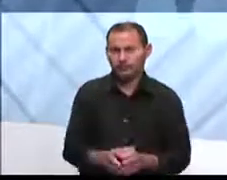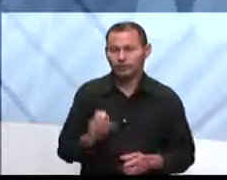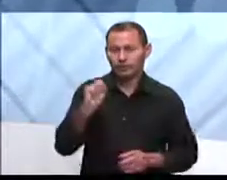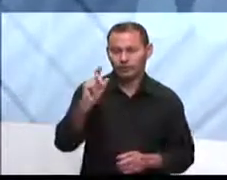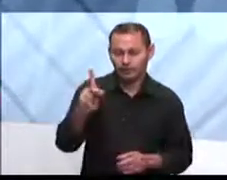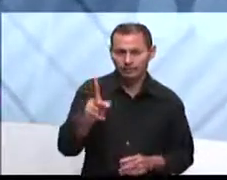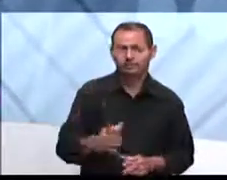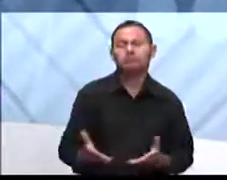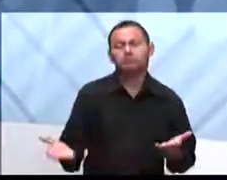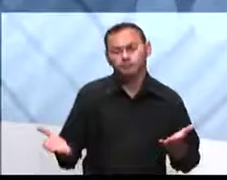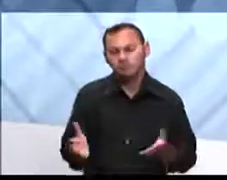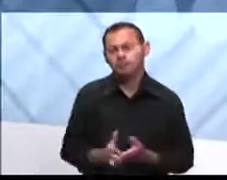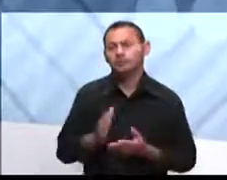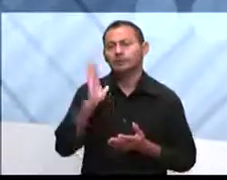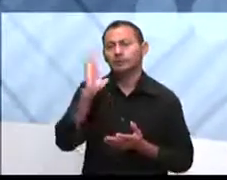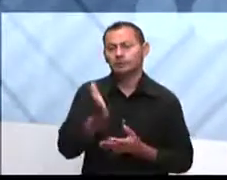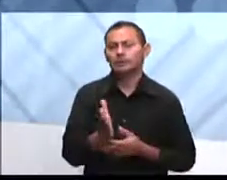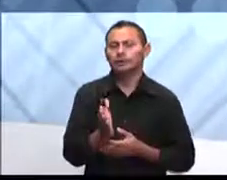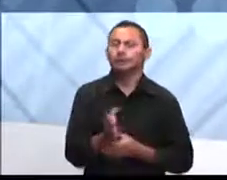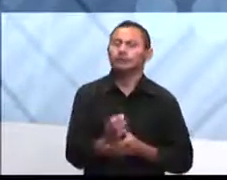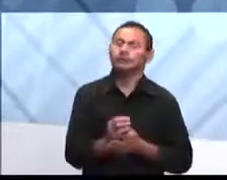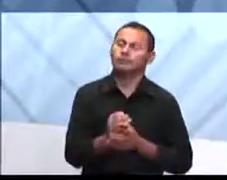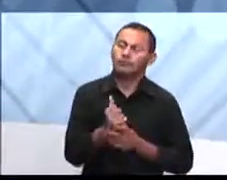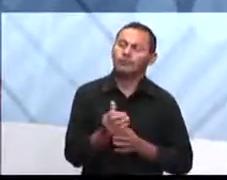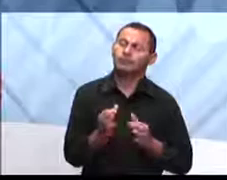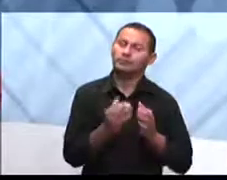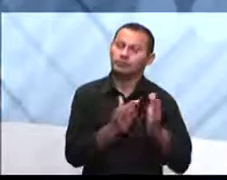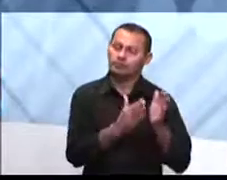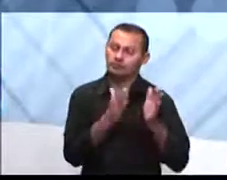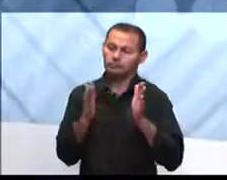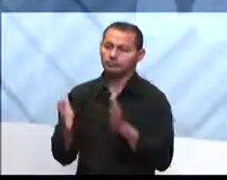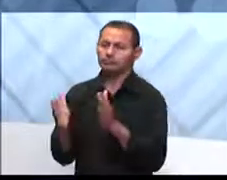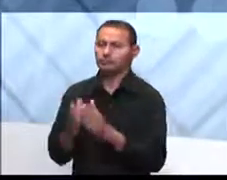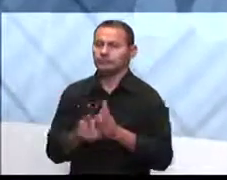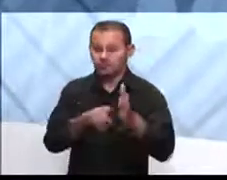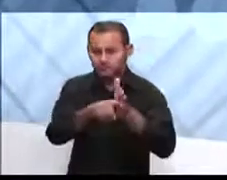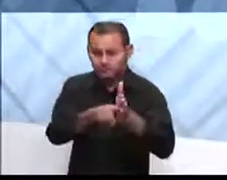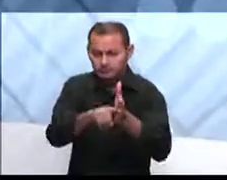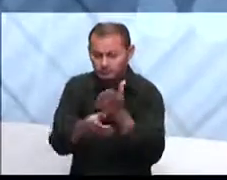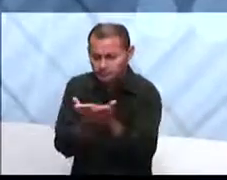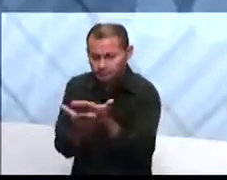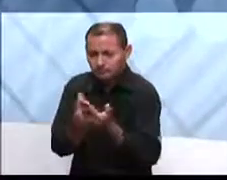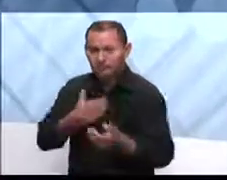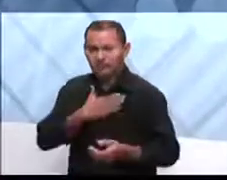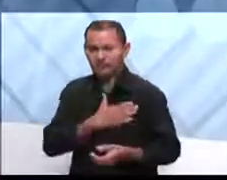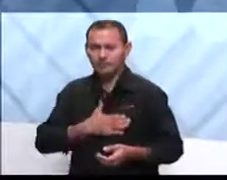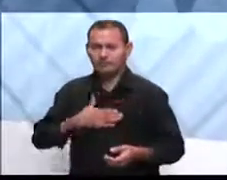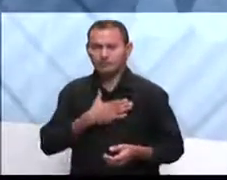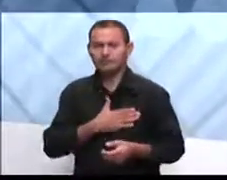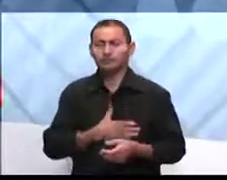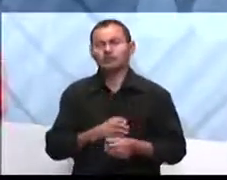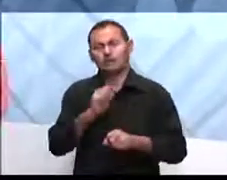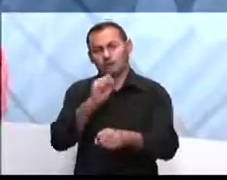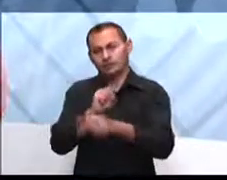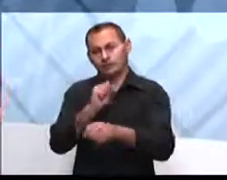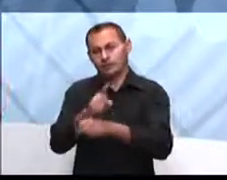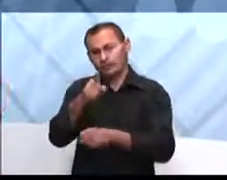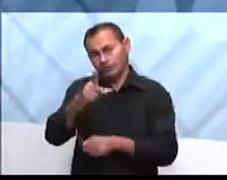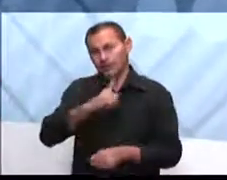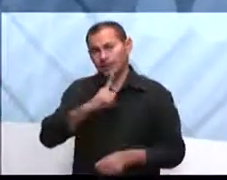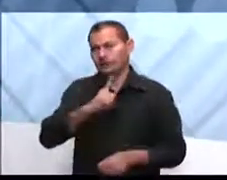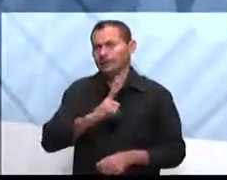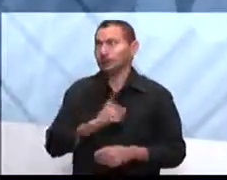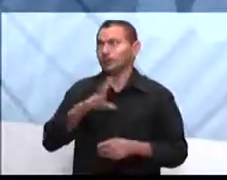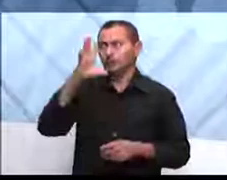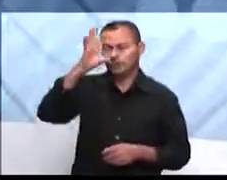Ok? Então, já estamos encerrando, né, então, essa parte de pesquisa de satisfação. Espero que vocês tenham